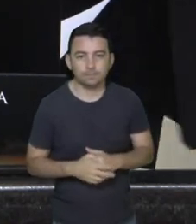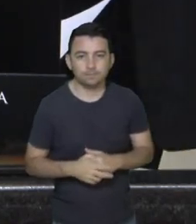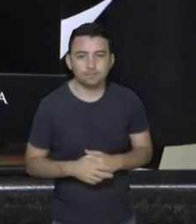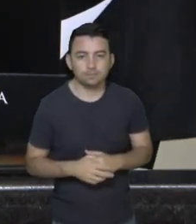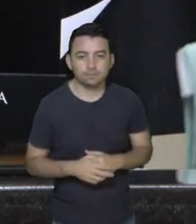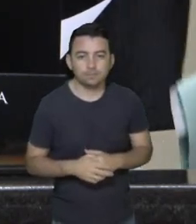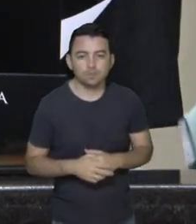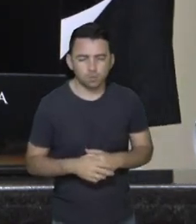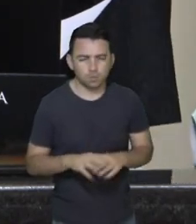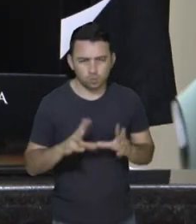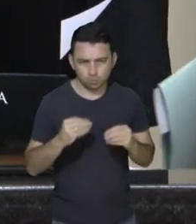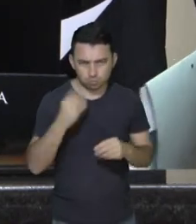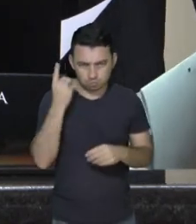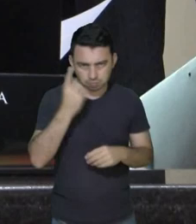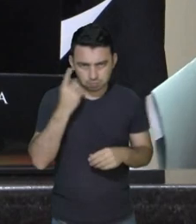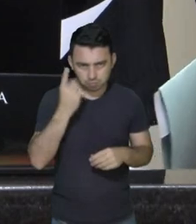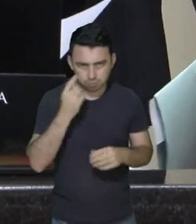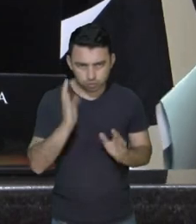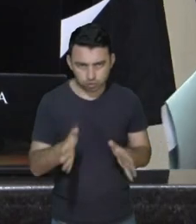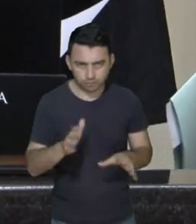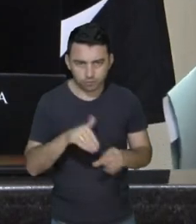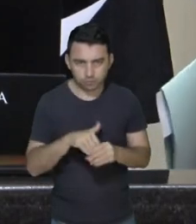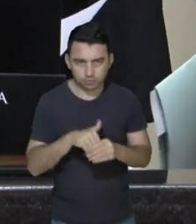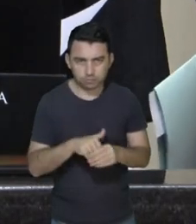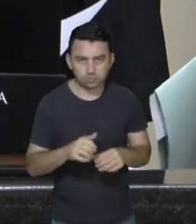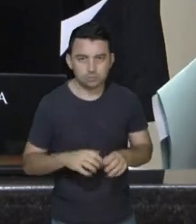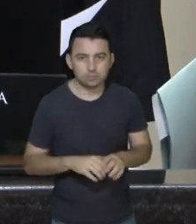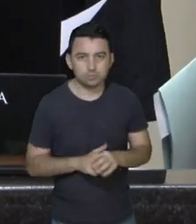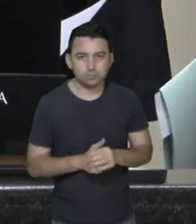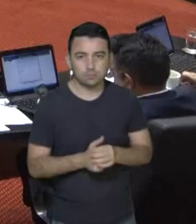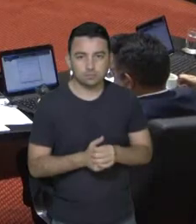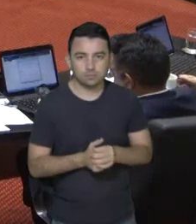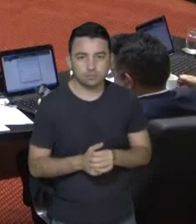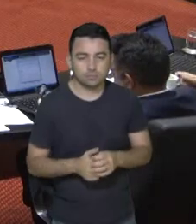Todos os senhores deputados exerceram o direito de voto.